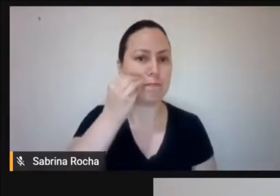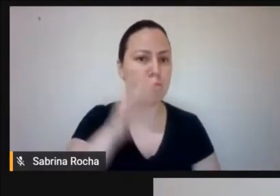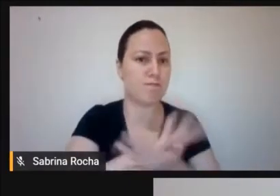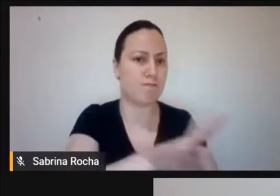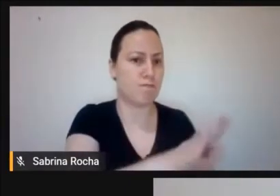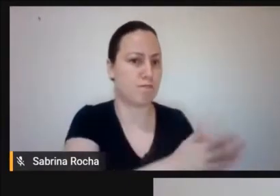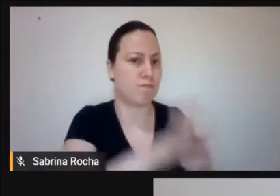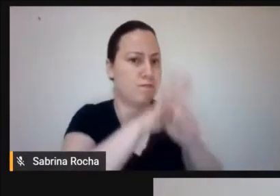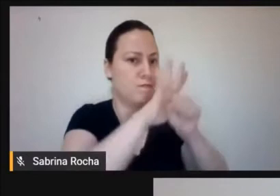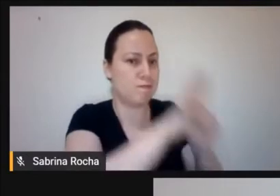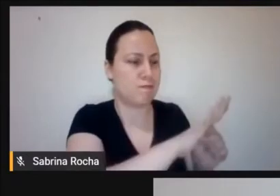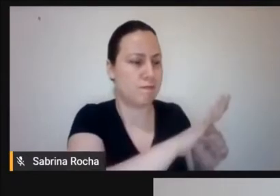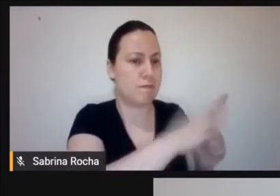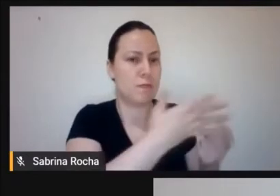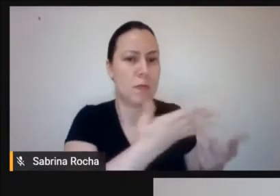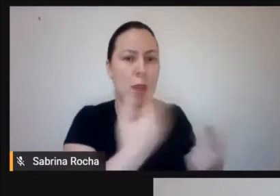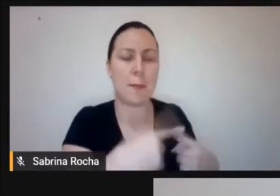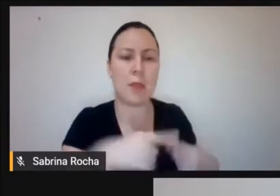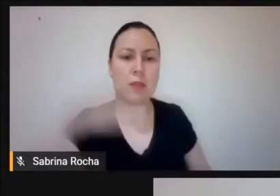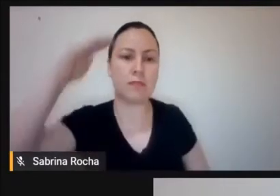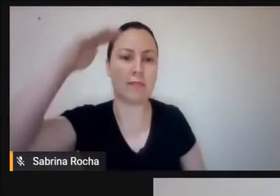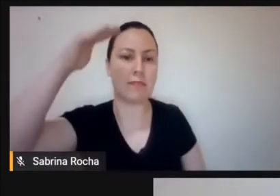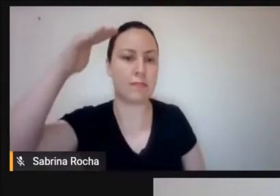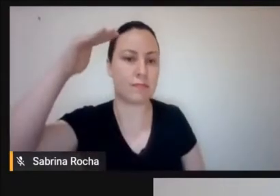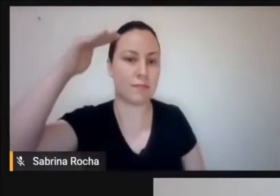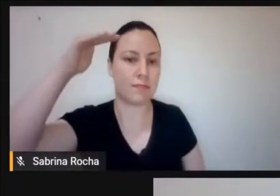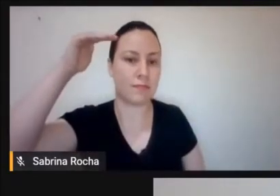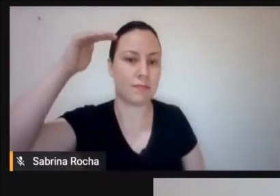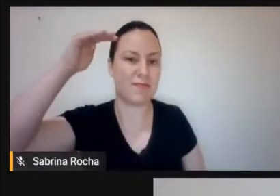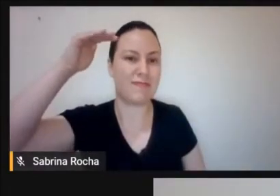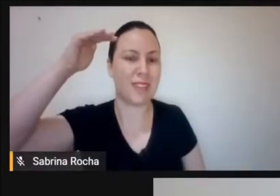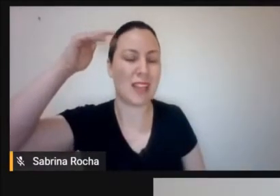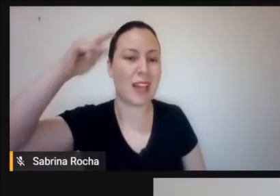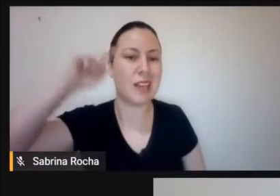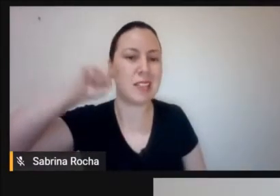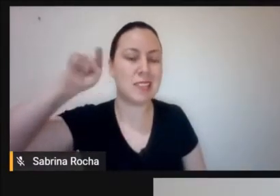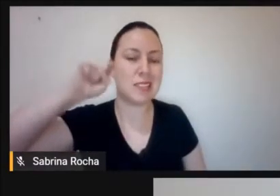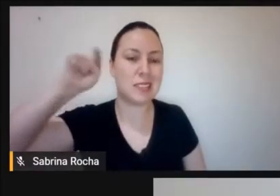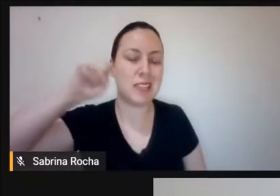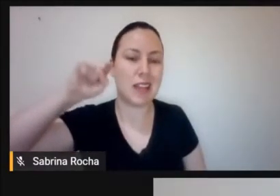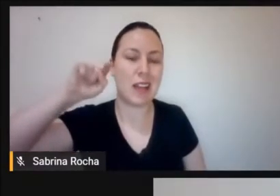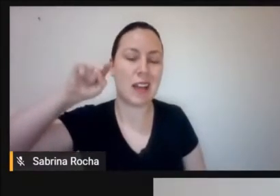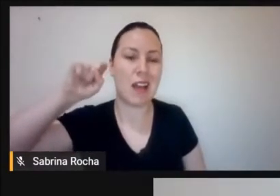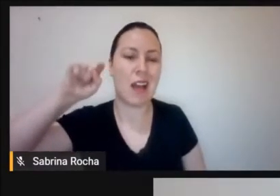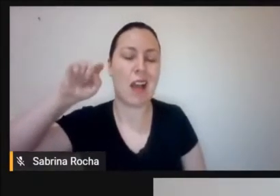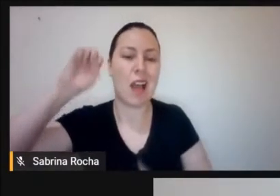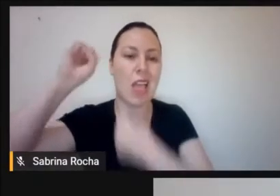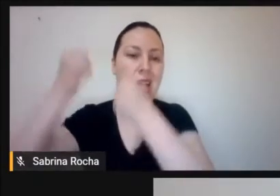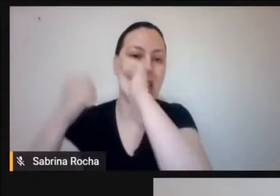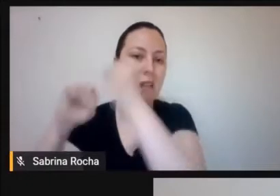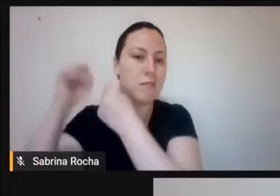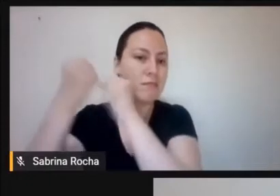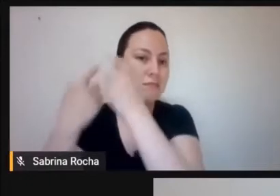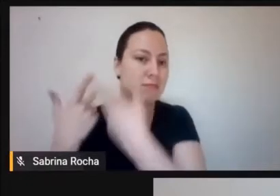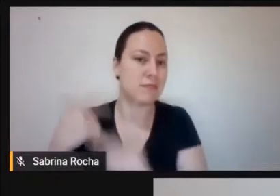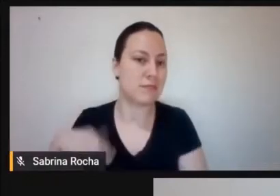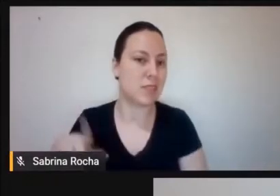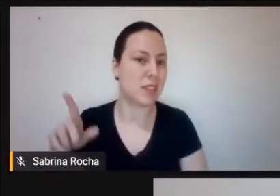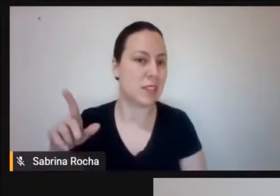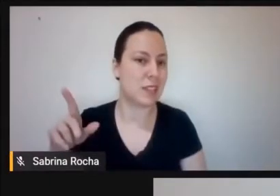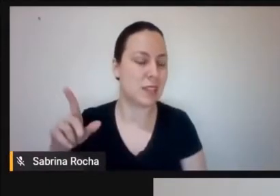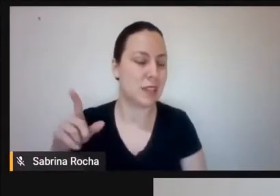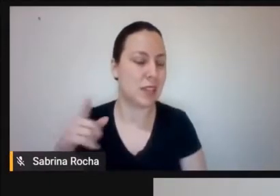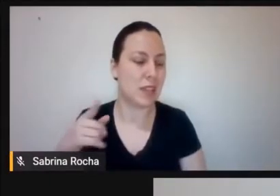adulto. Porque o mundo adulto está configurado nas grandes corporações, e as grandes corporações não têm permeabilidade para ouvir